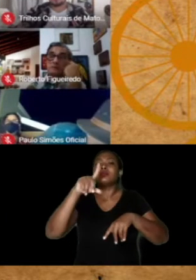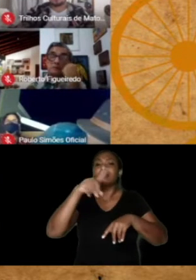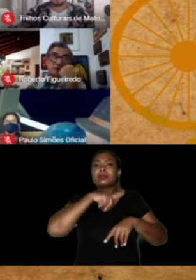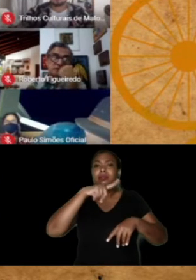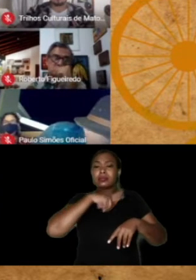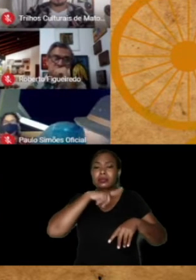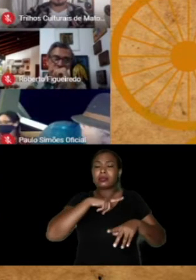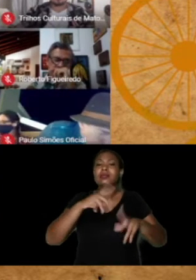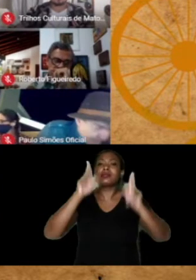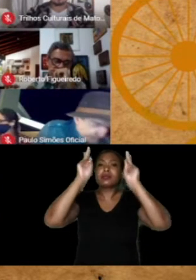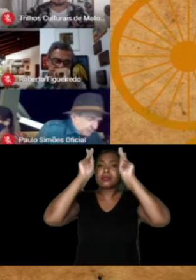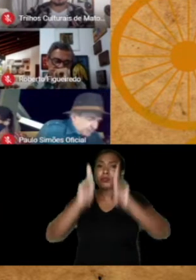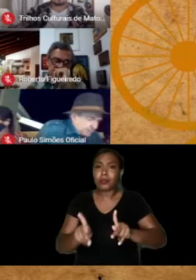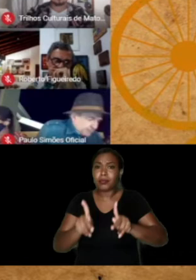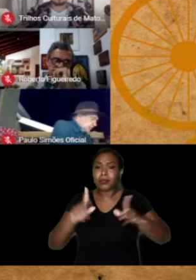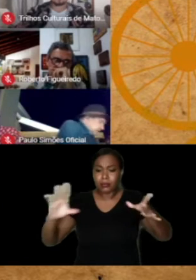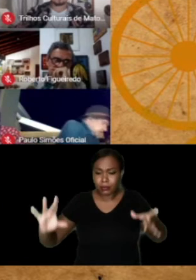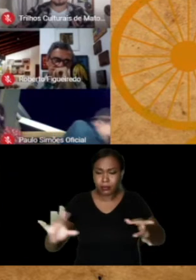população aliada?